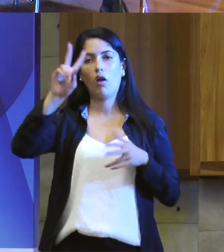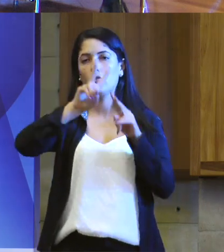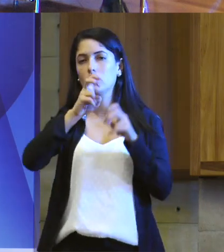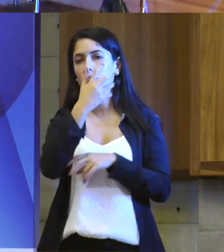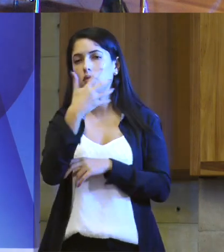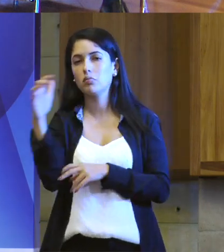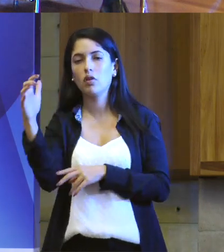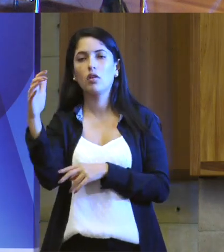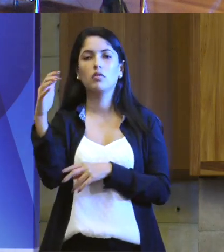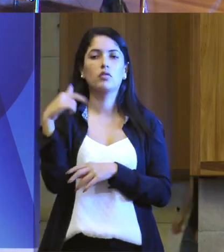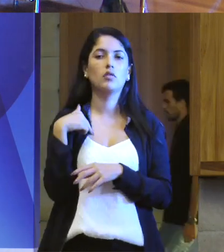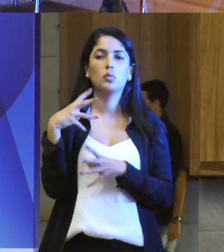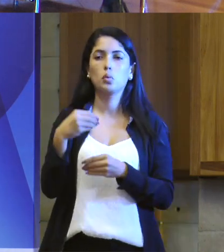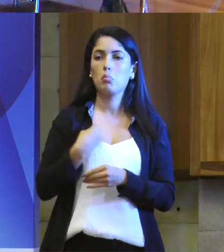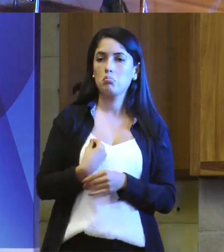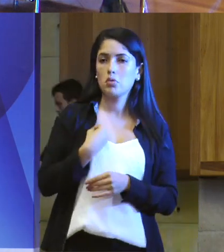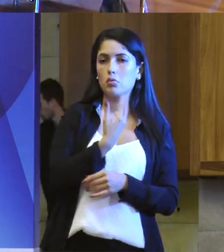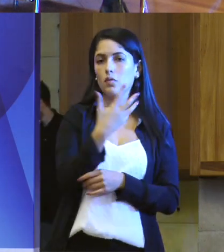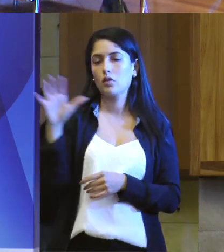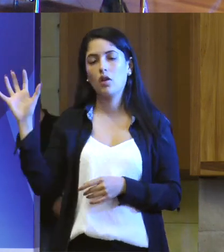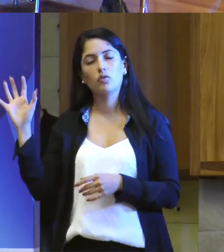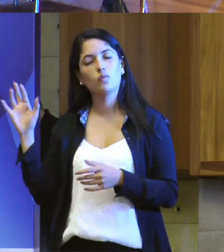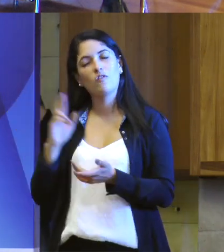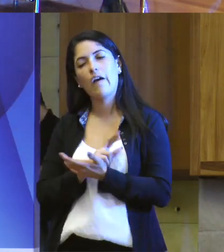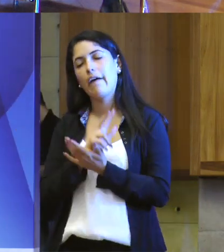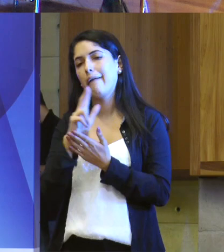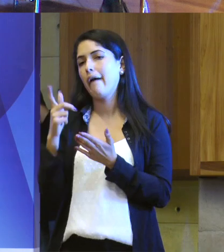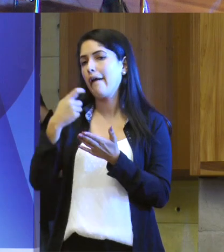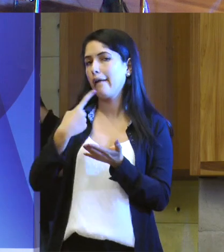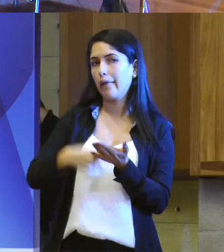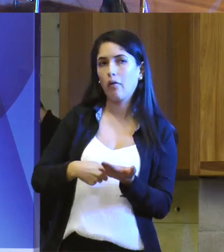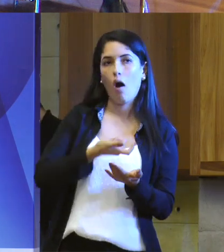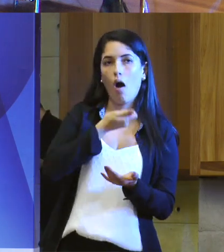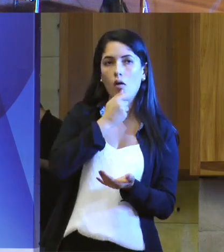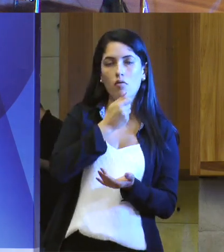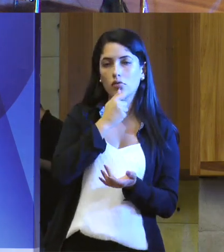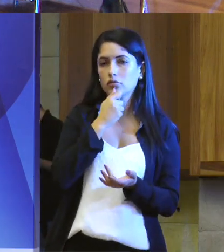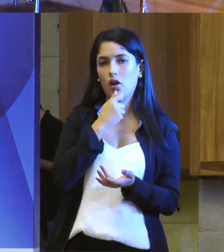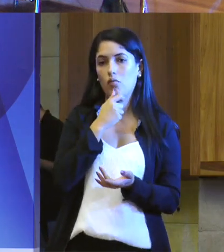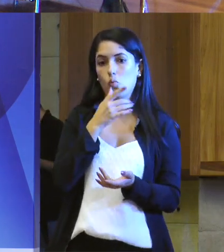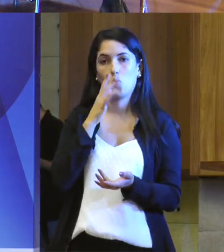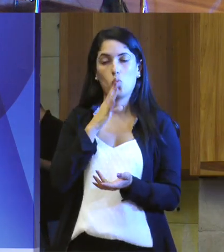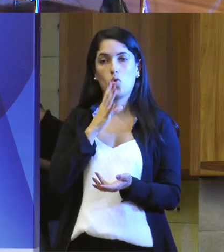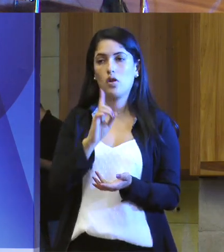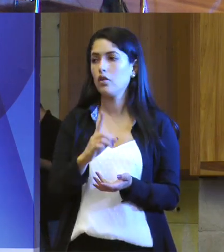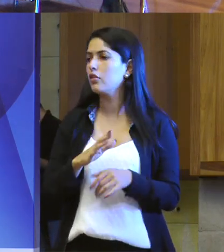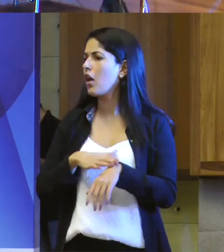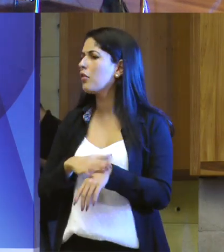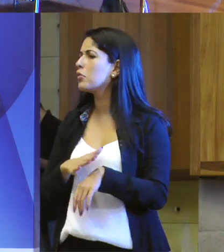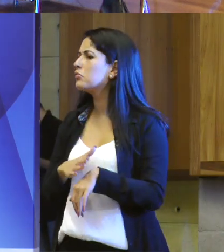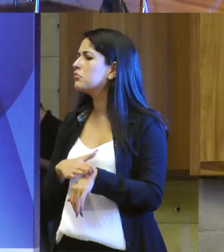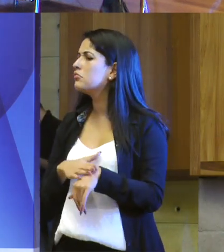ambiente florestas biodiversidade é um acordo que ainda um grande desconhecido eu não sei como é que eu tô de